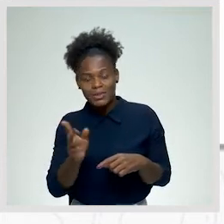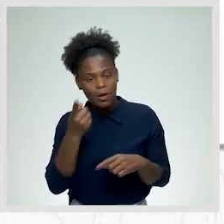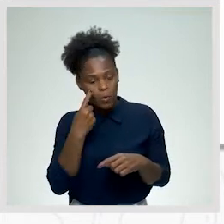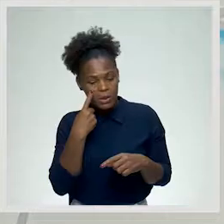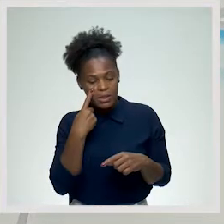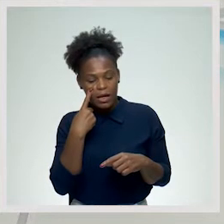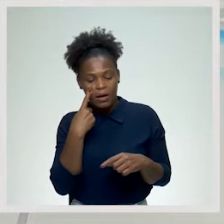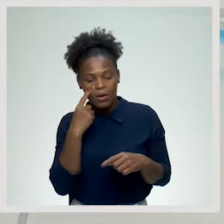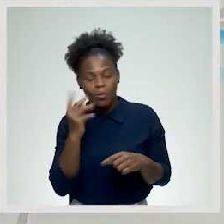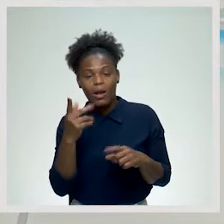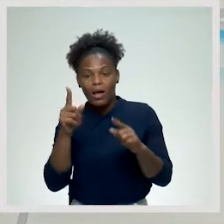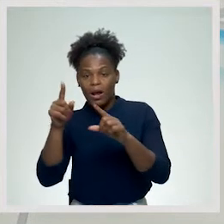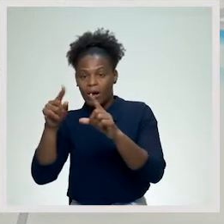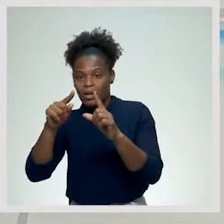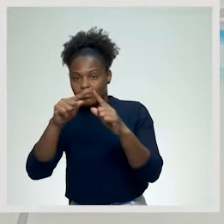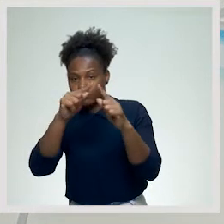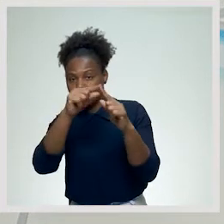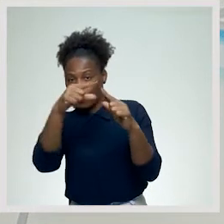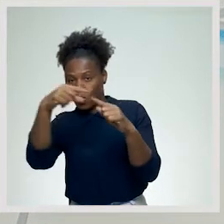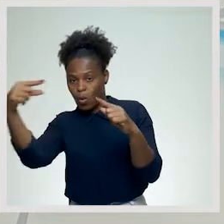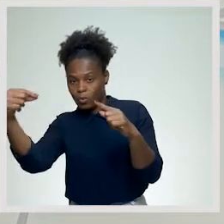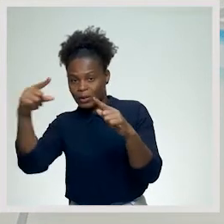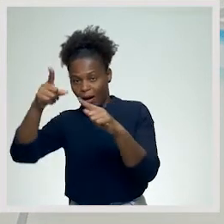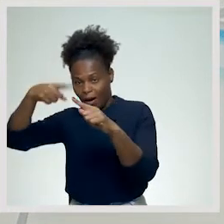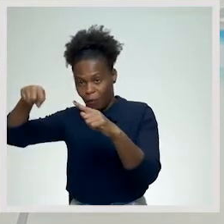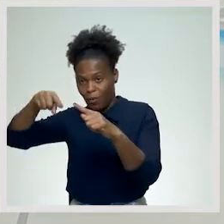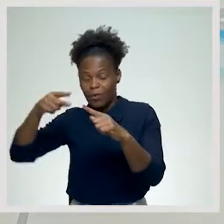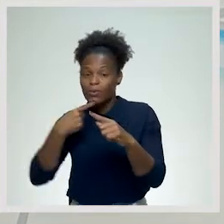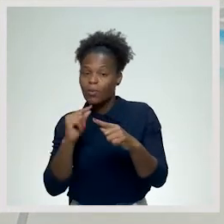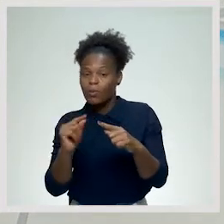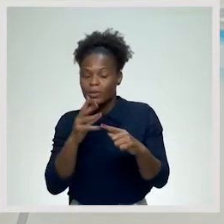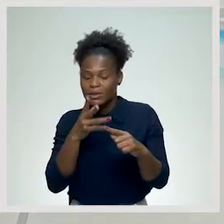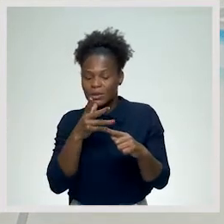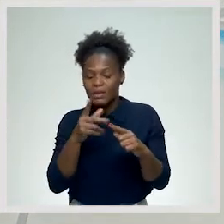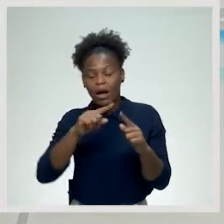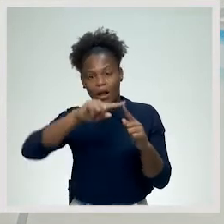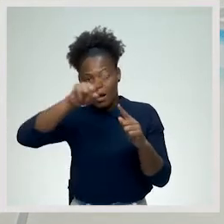ângulo aqui. Mas se repararem, esse ângulo é um ângulo inscrito numa